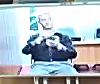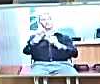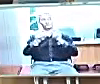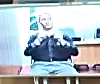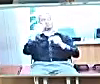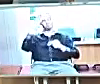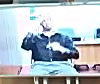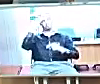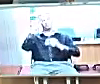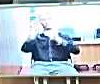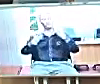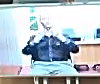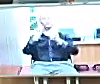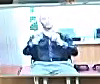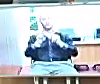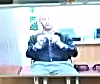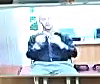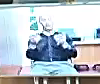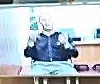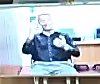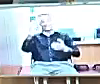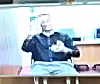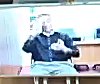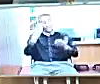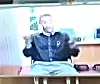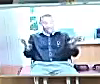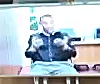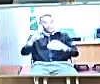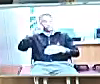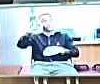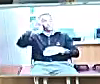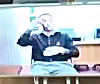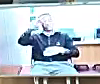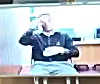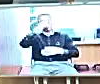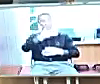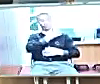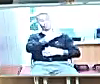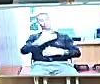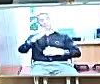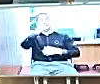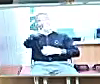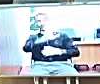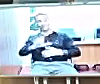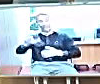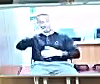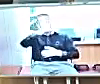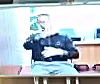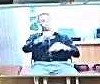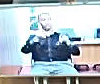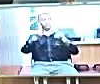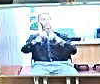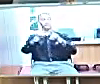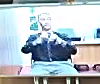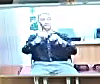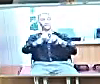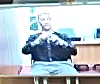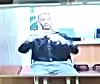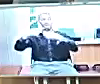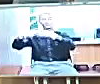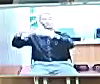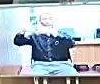que o momento é delicado tanto em nível estadual quanto à realidade dos